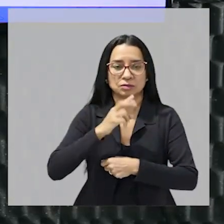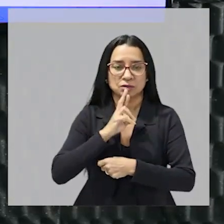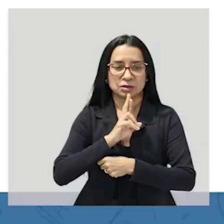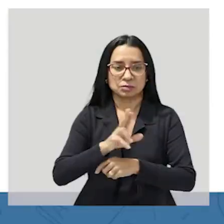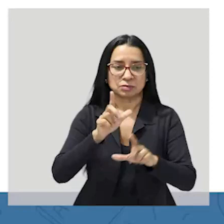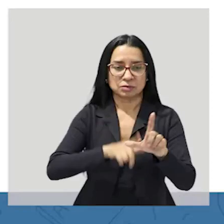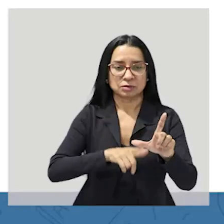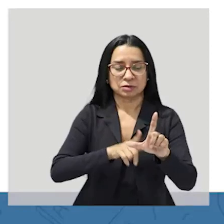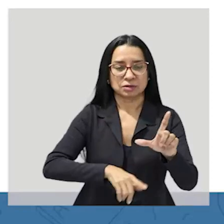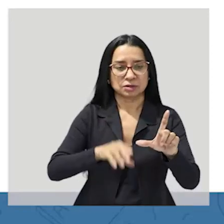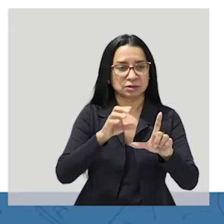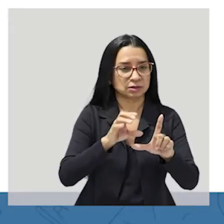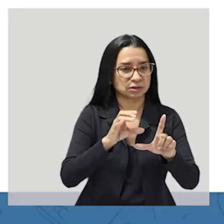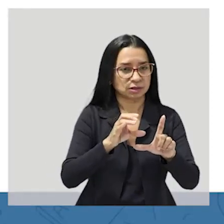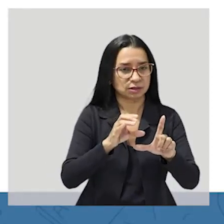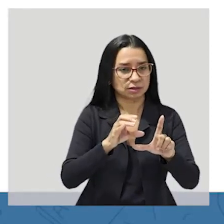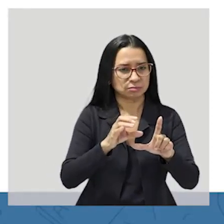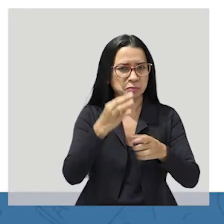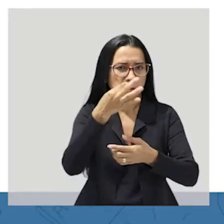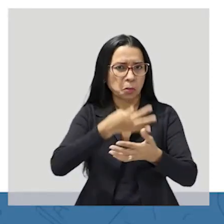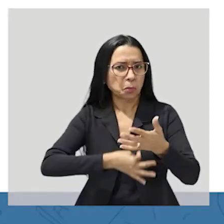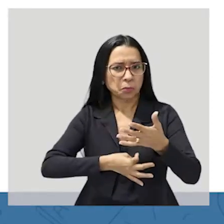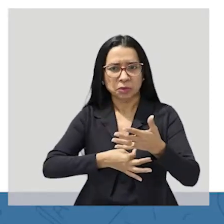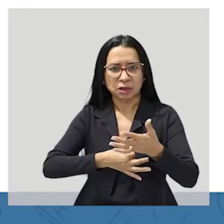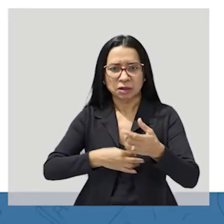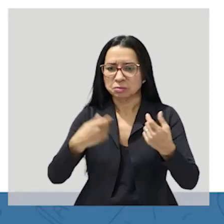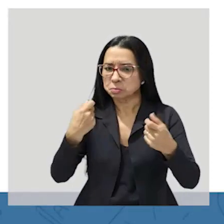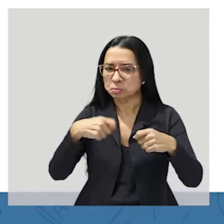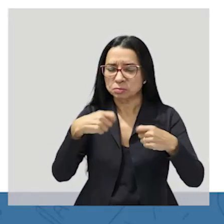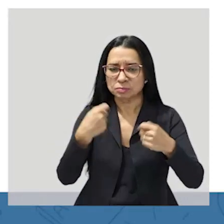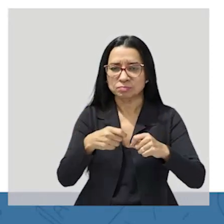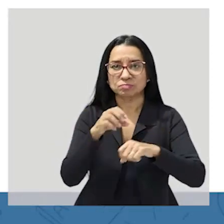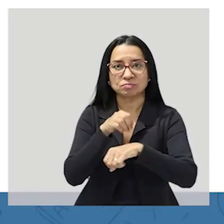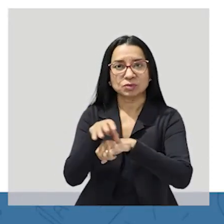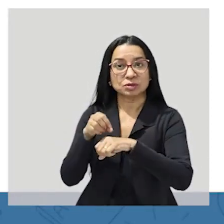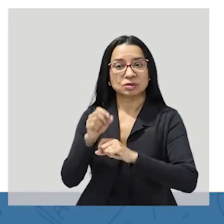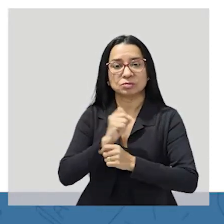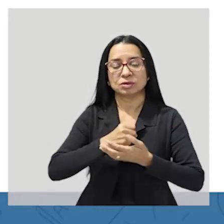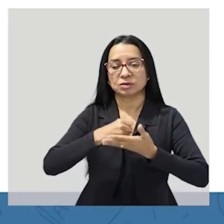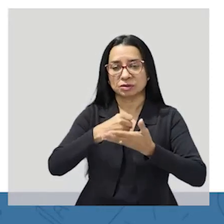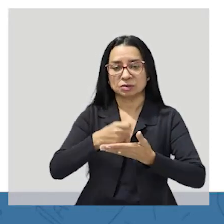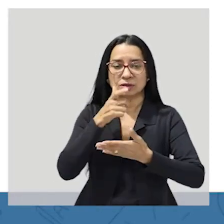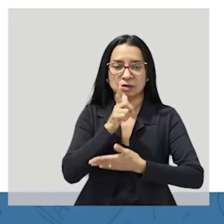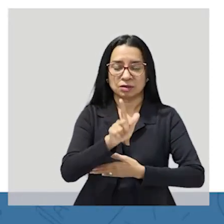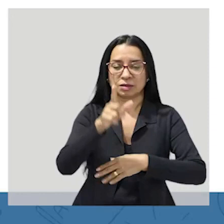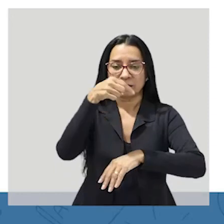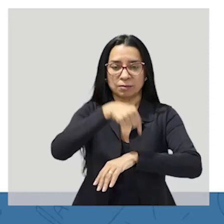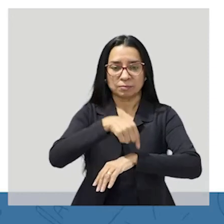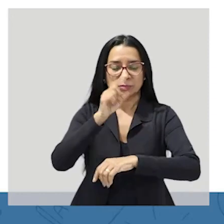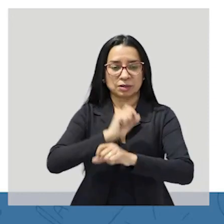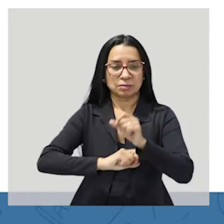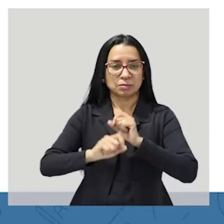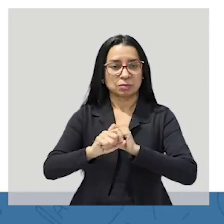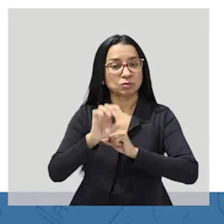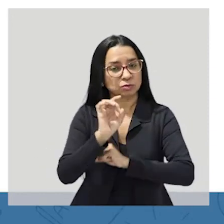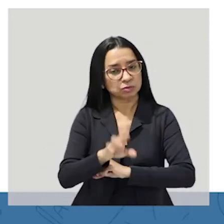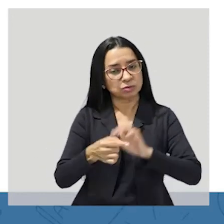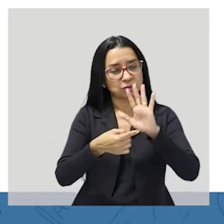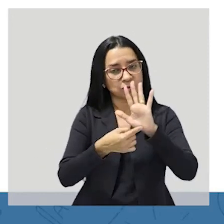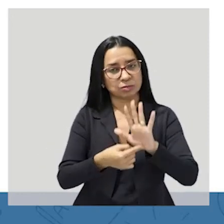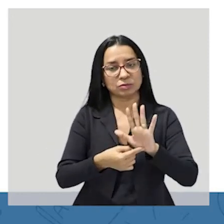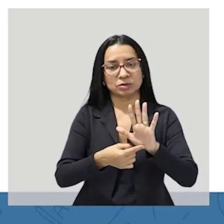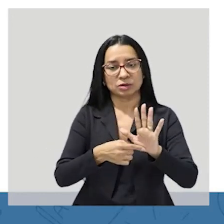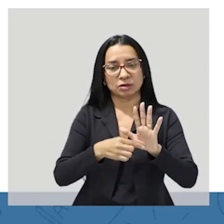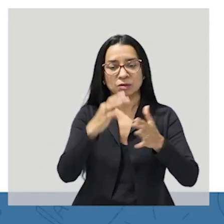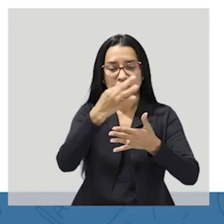é letra C. Nem fui para o texto motivacional. Dica para ti, para ajudar a ganhar tempo, tá certo? Vou só te mostrar o texto motivacional